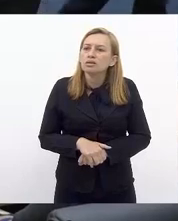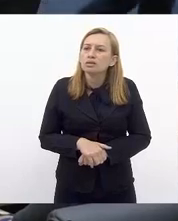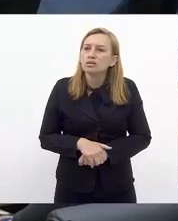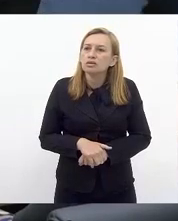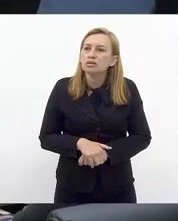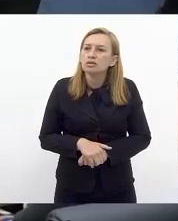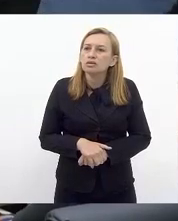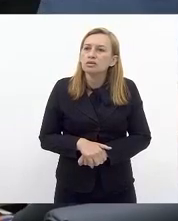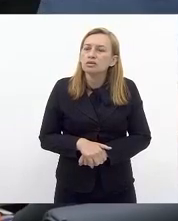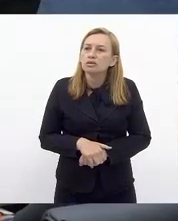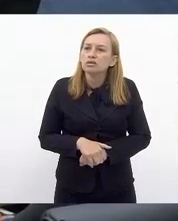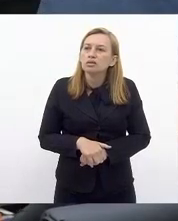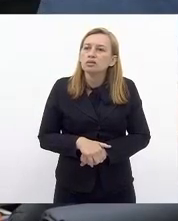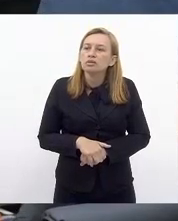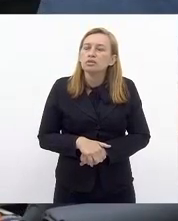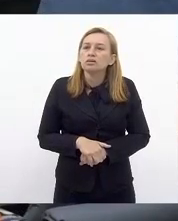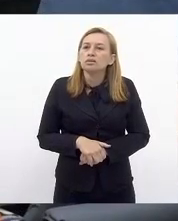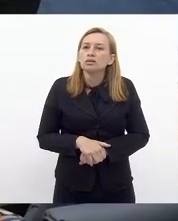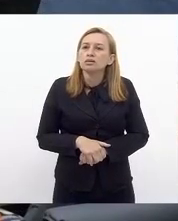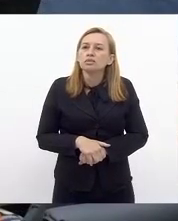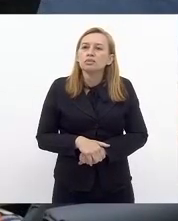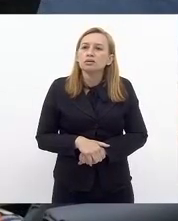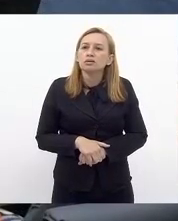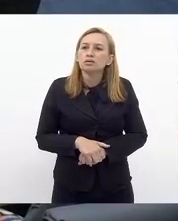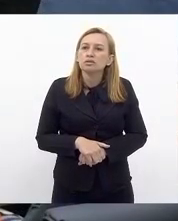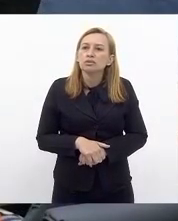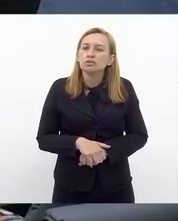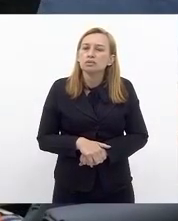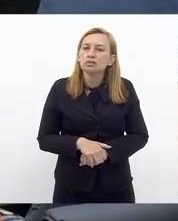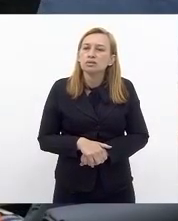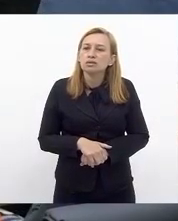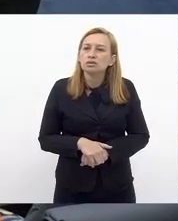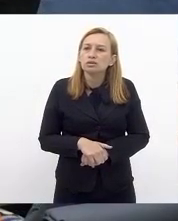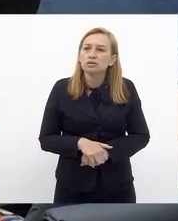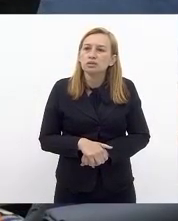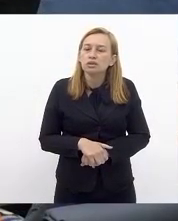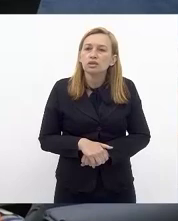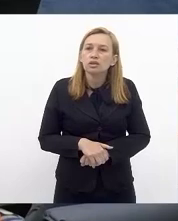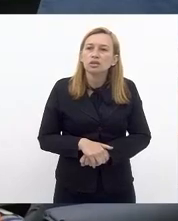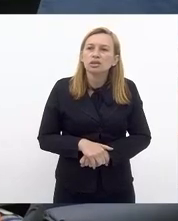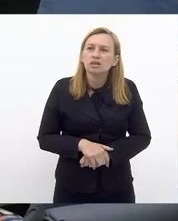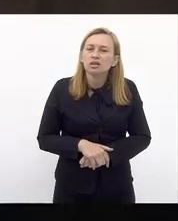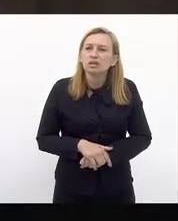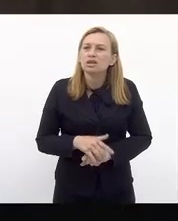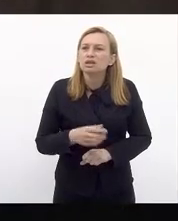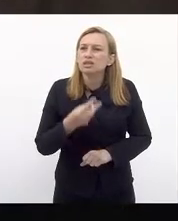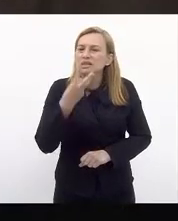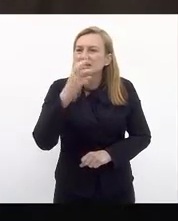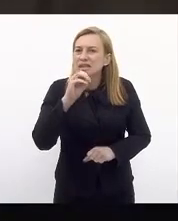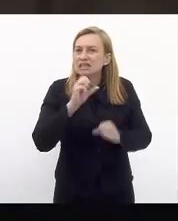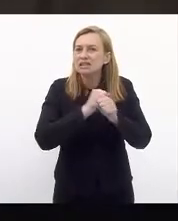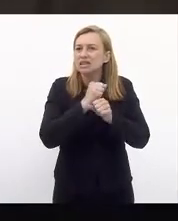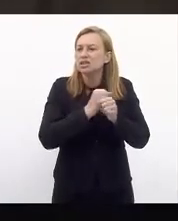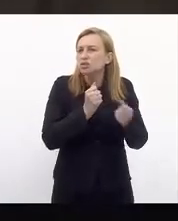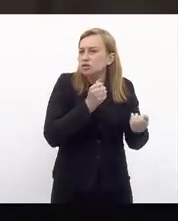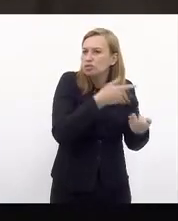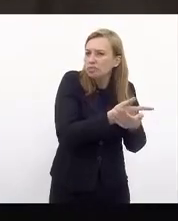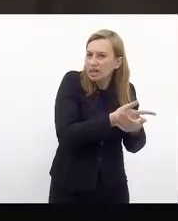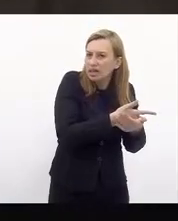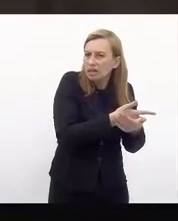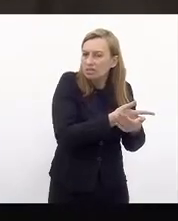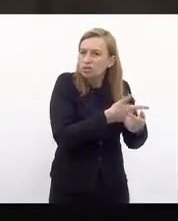E aí E aí a distribuição e sete meses é 30 anos de contribuição